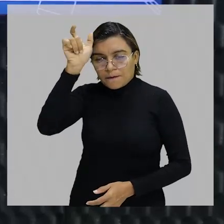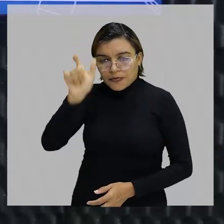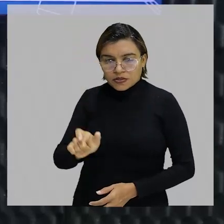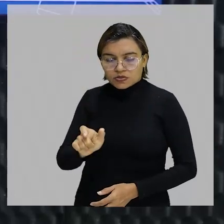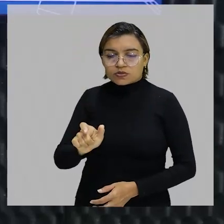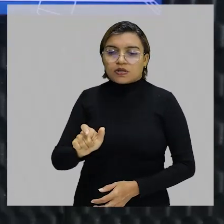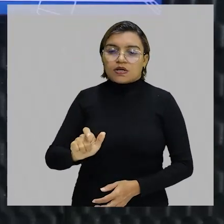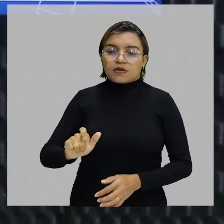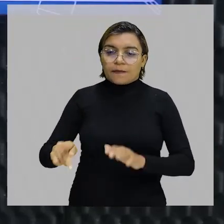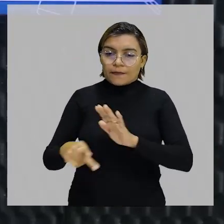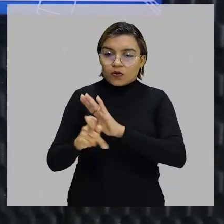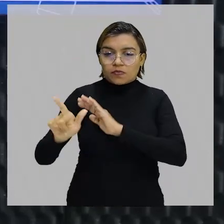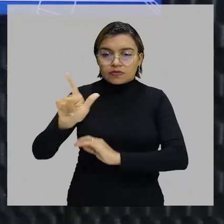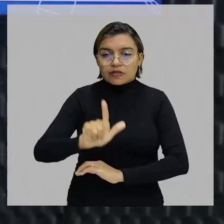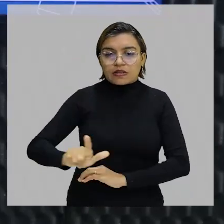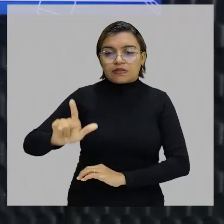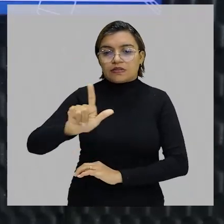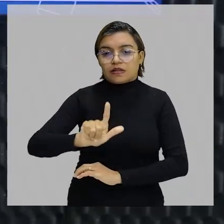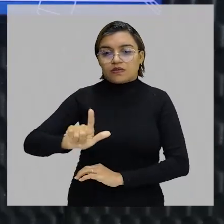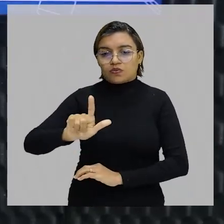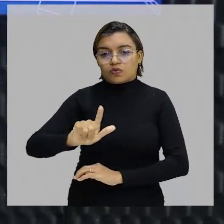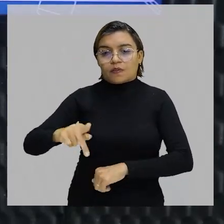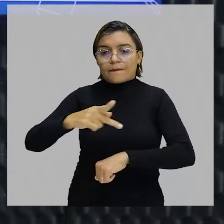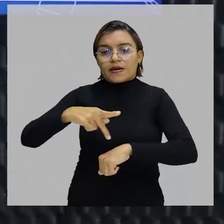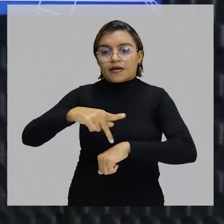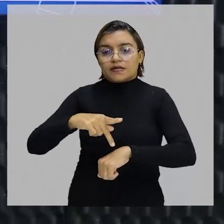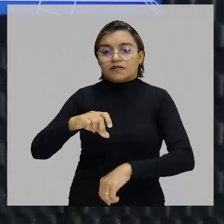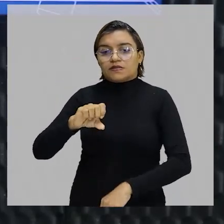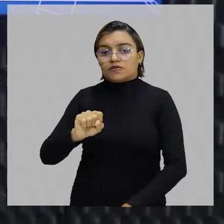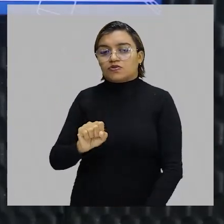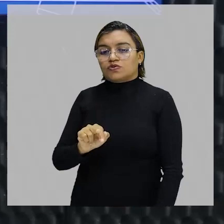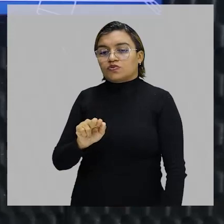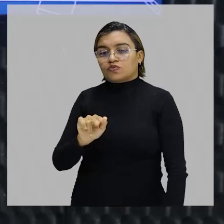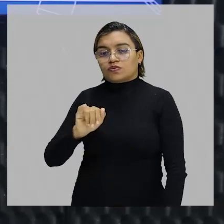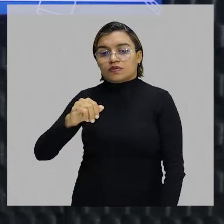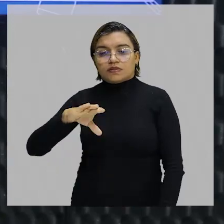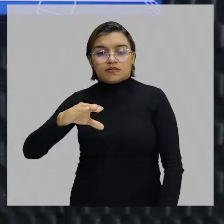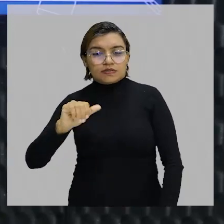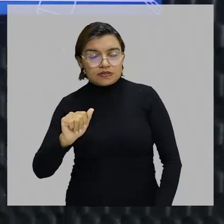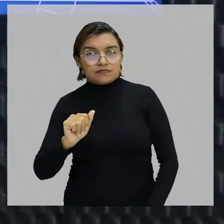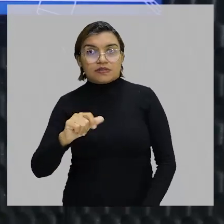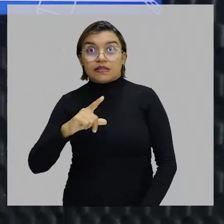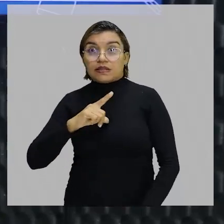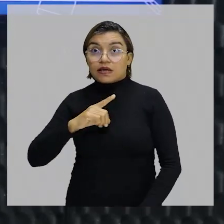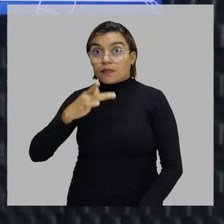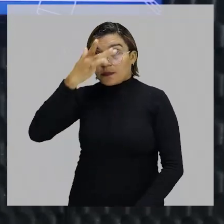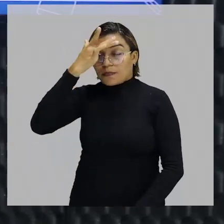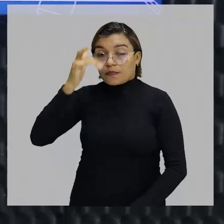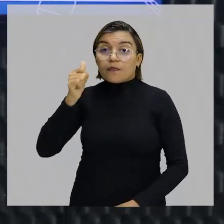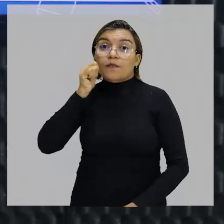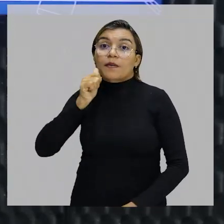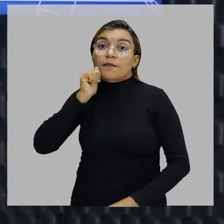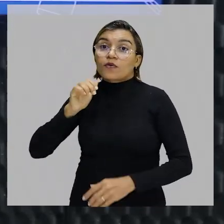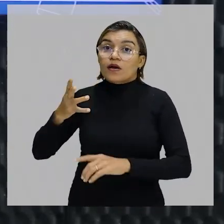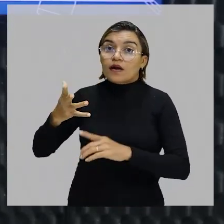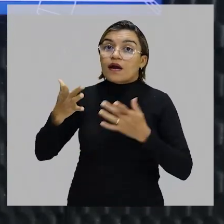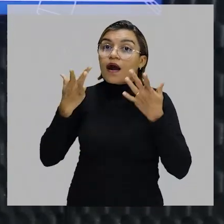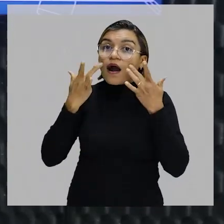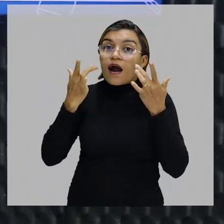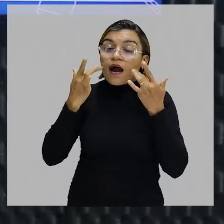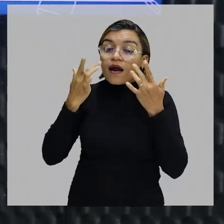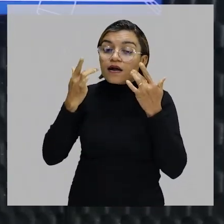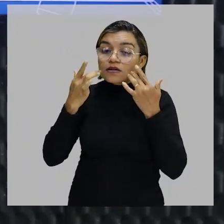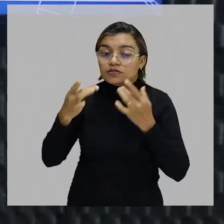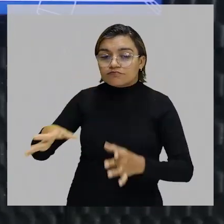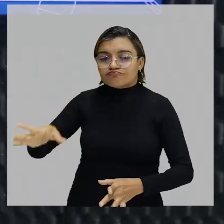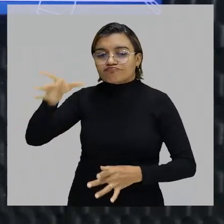literatura suíça. E aí ela utiliza esse personagem, que é uma artista que trabalha com videoarte, uma mulher, ela incorpora